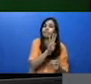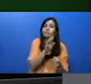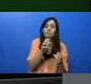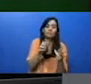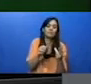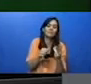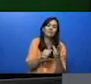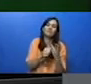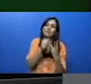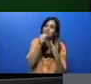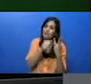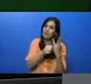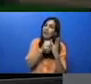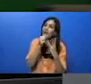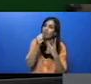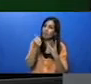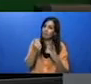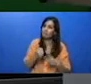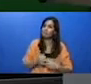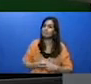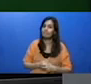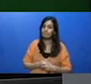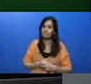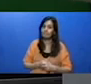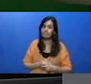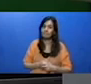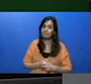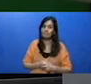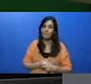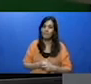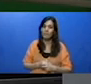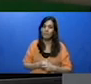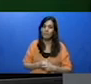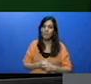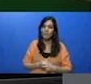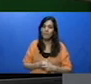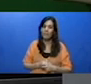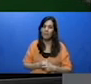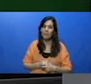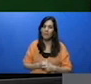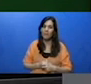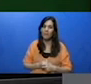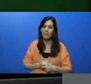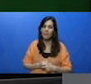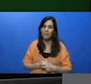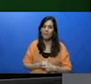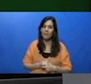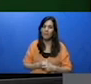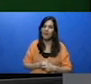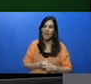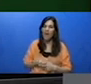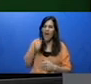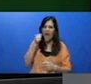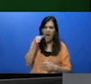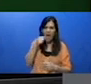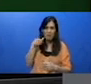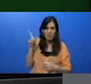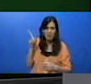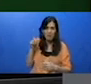na quarta rodada nós já descobrimos que é lá. O que ela deveria ter feito? Olha, Maria formou o